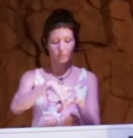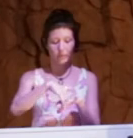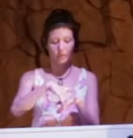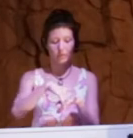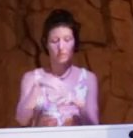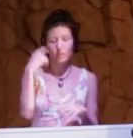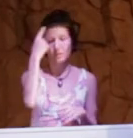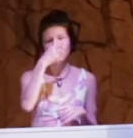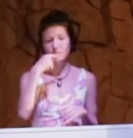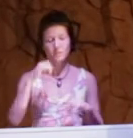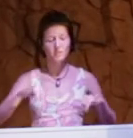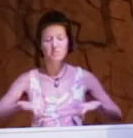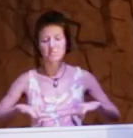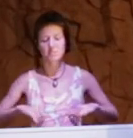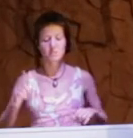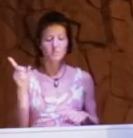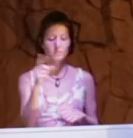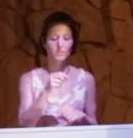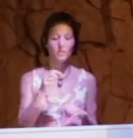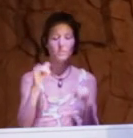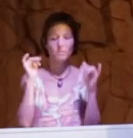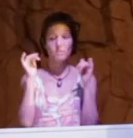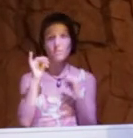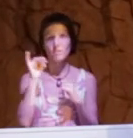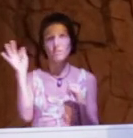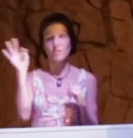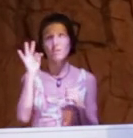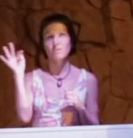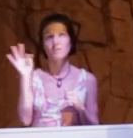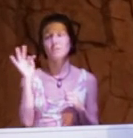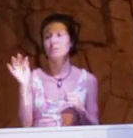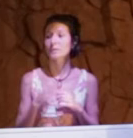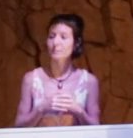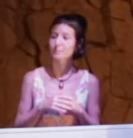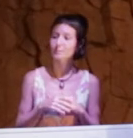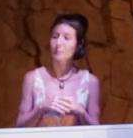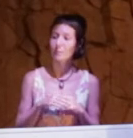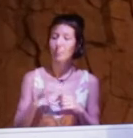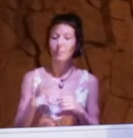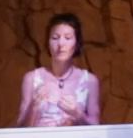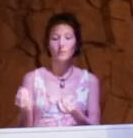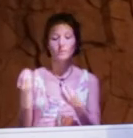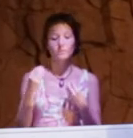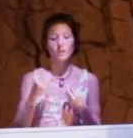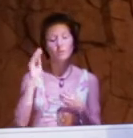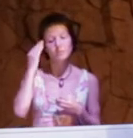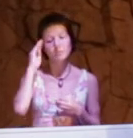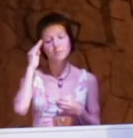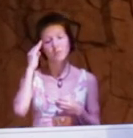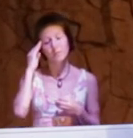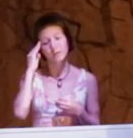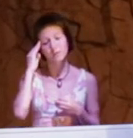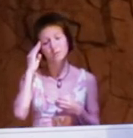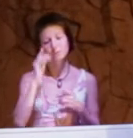dor. Então, quando eu trago essa reflexão para pensar, na verdade, discutir essa